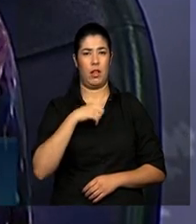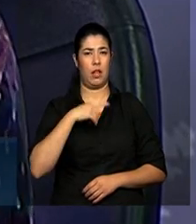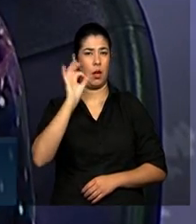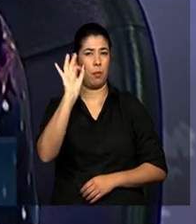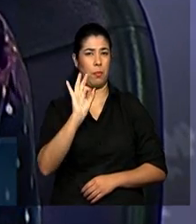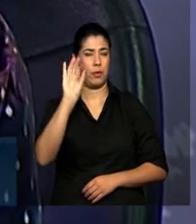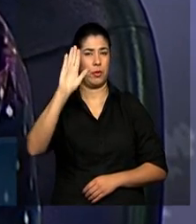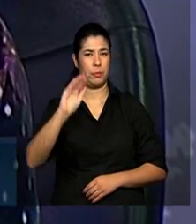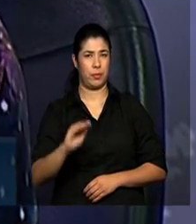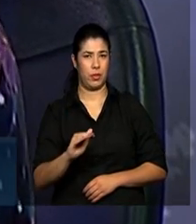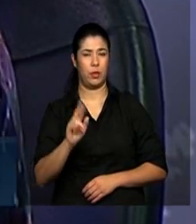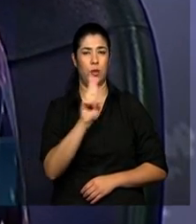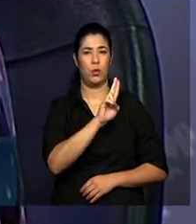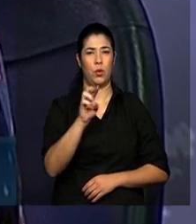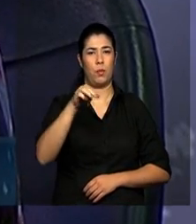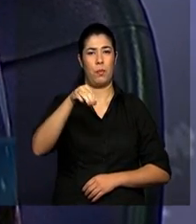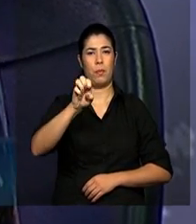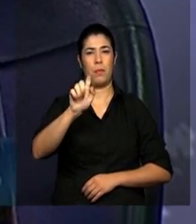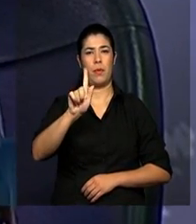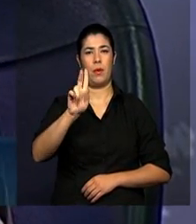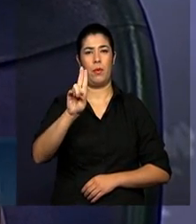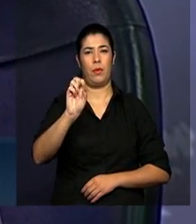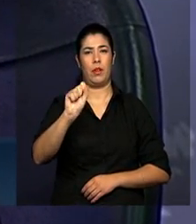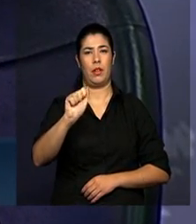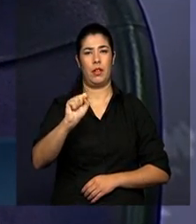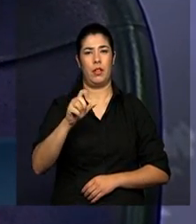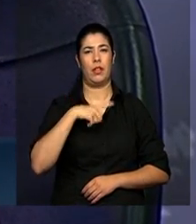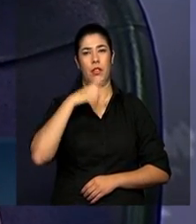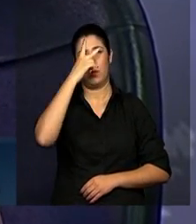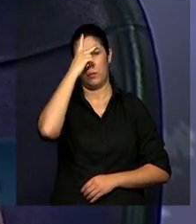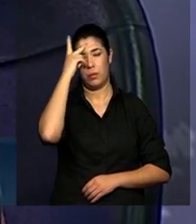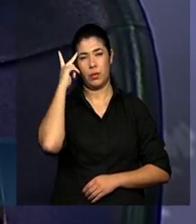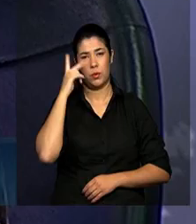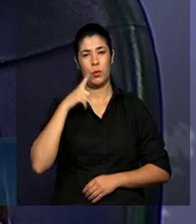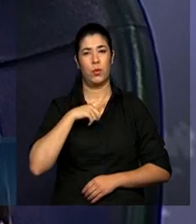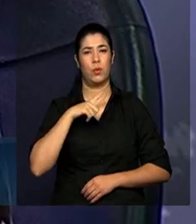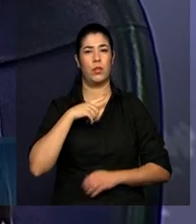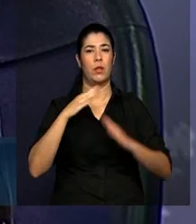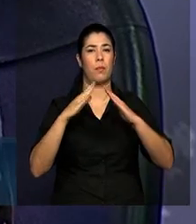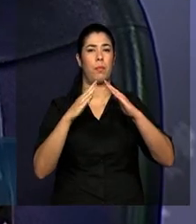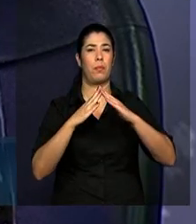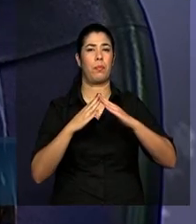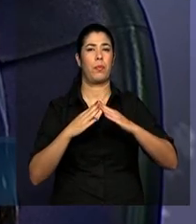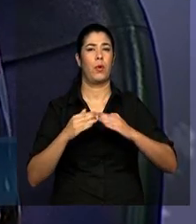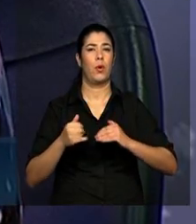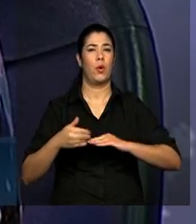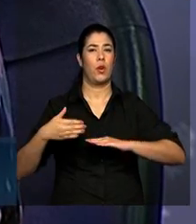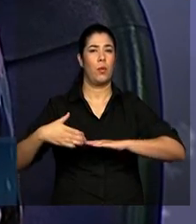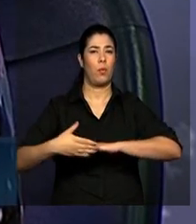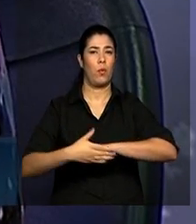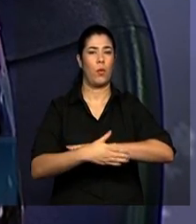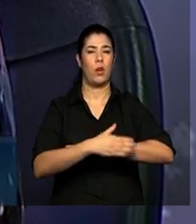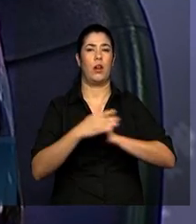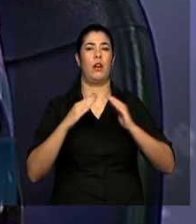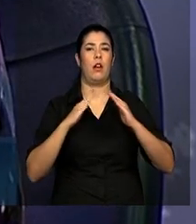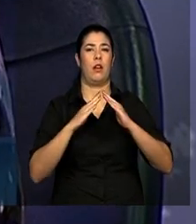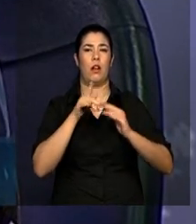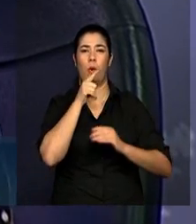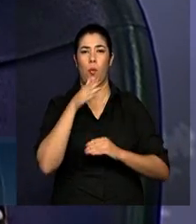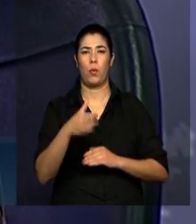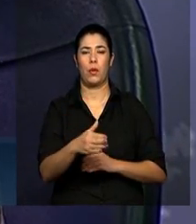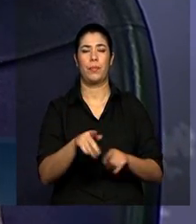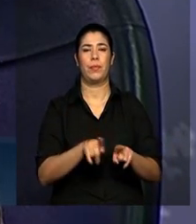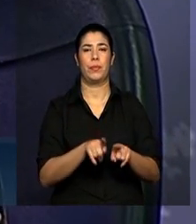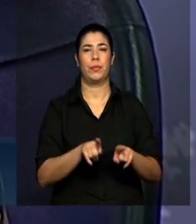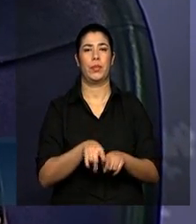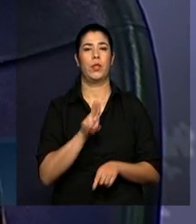esses mesmos serviços para as mulheres que vivem em população ribeirinha. Então, Kioro, usando um termo nosso da